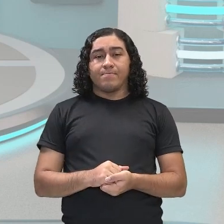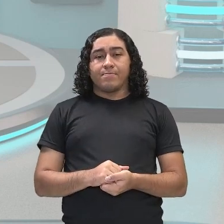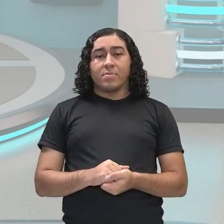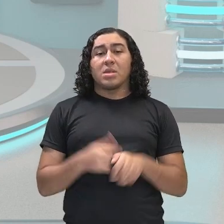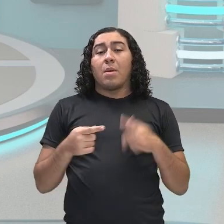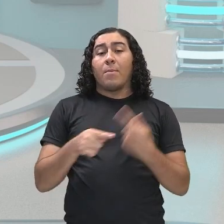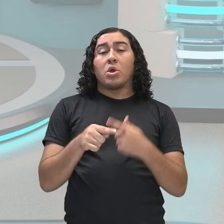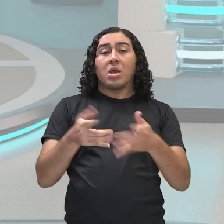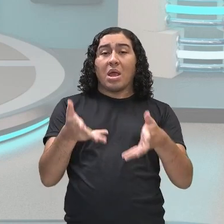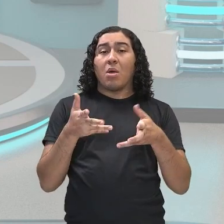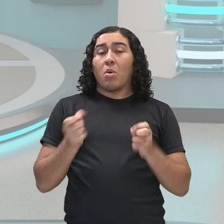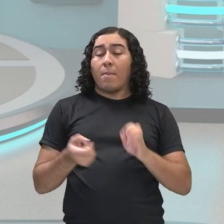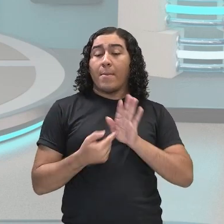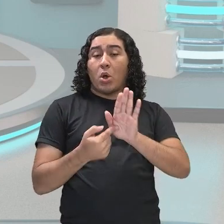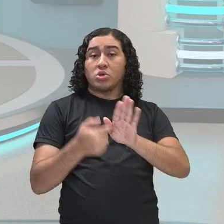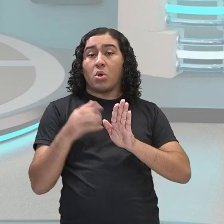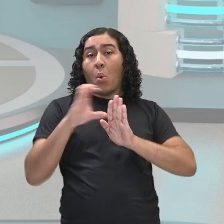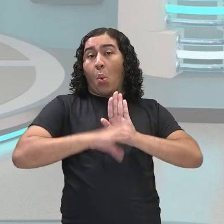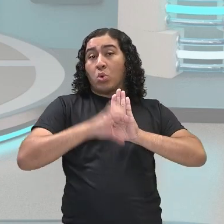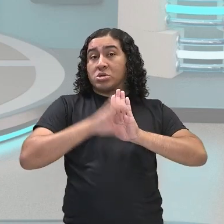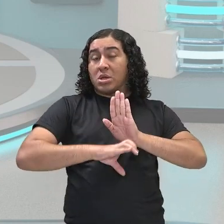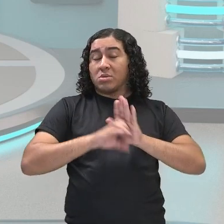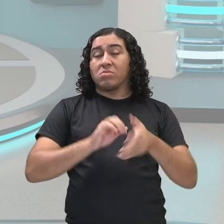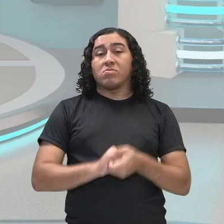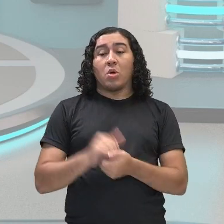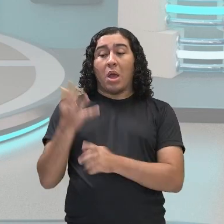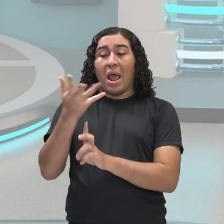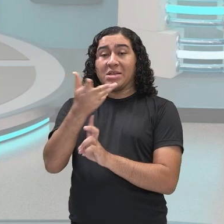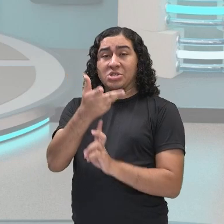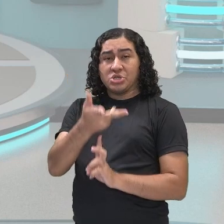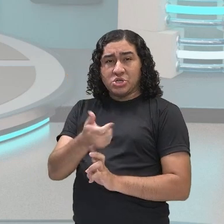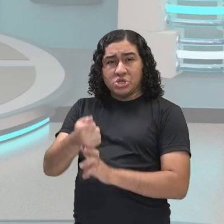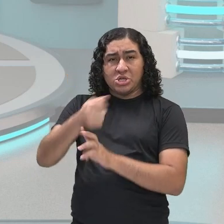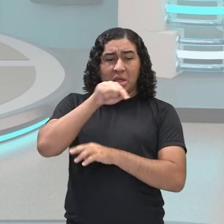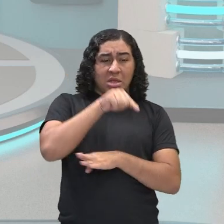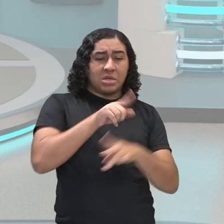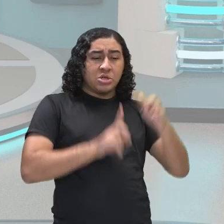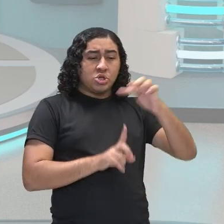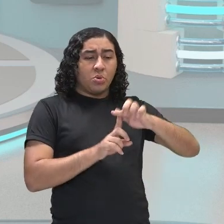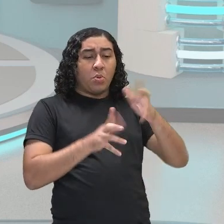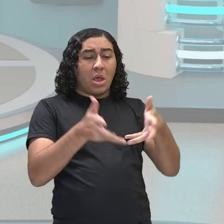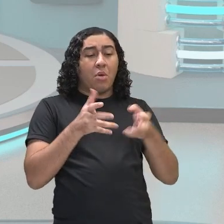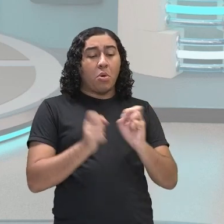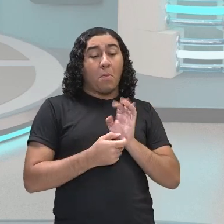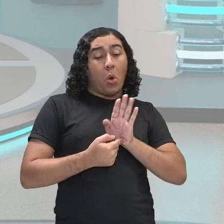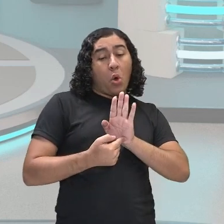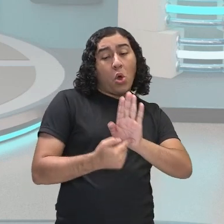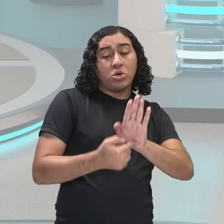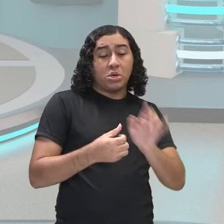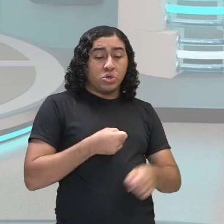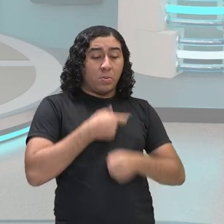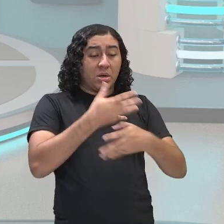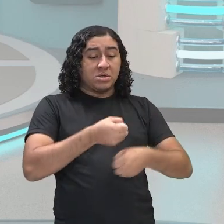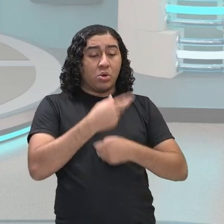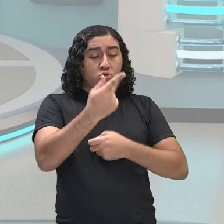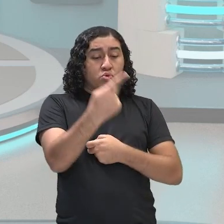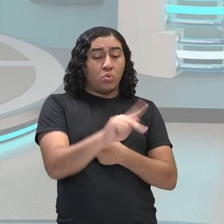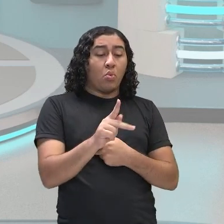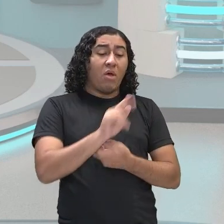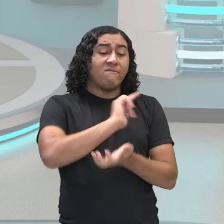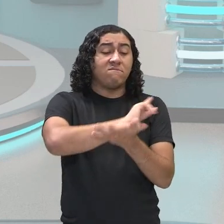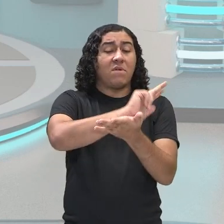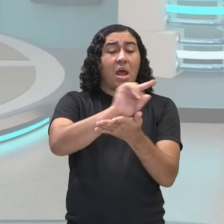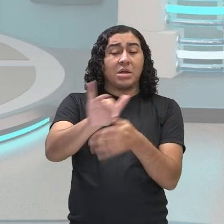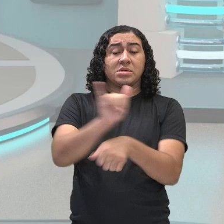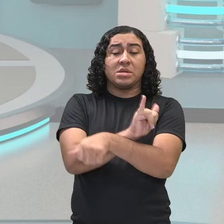um conceito, né? O artista conceitual ele quer trazer na sua produção várias possibilidades